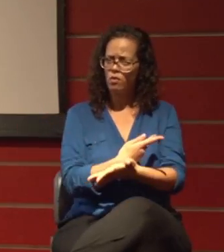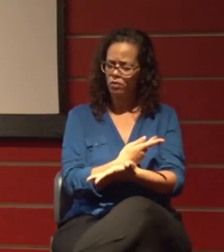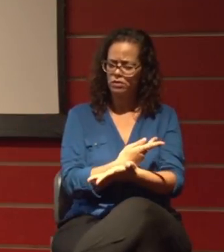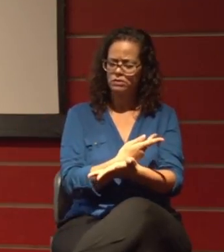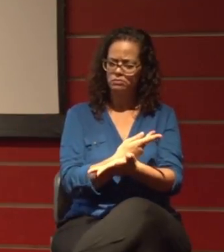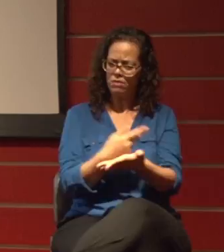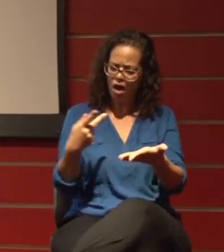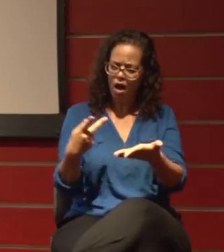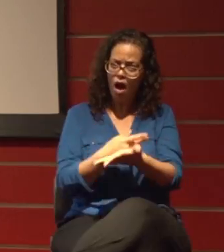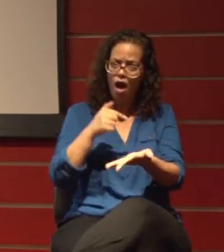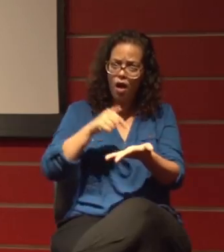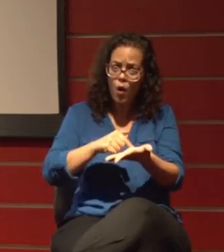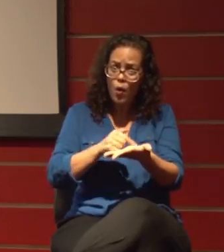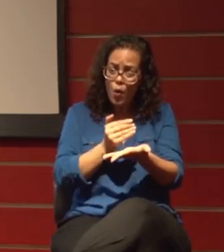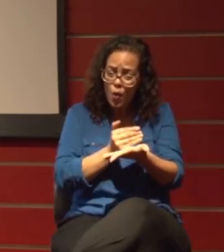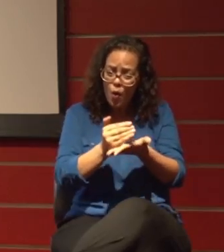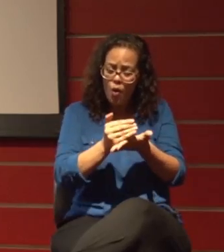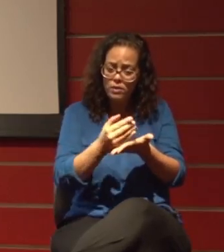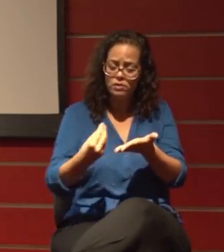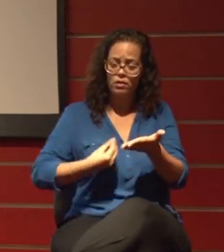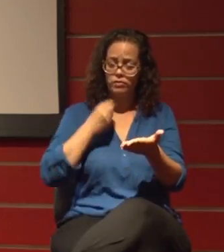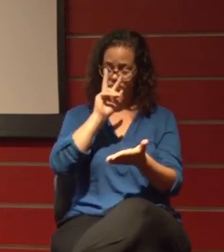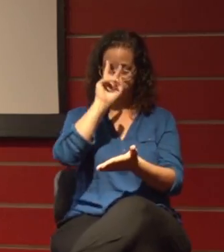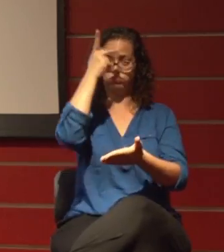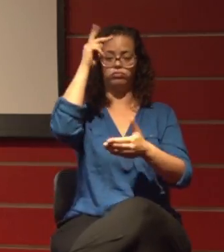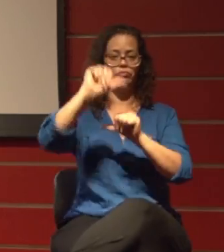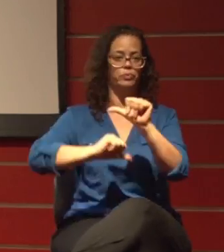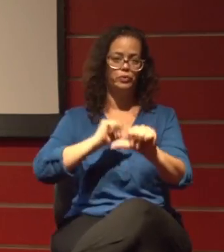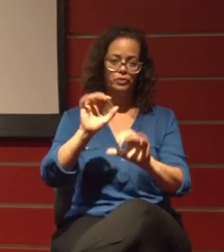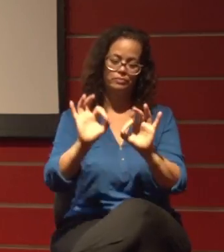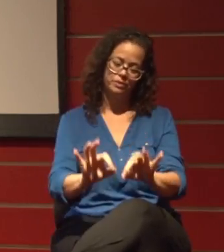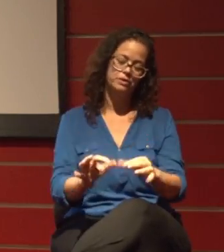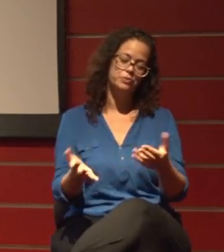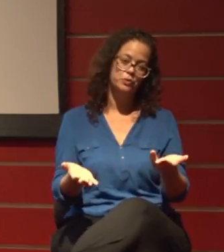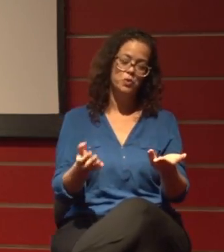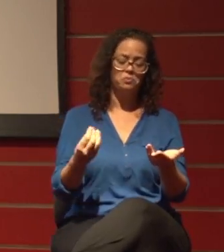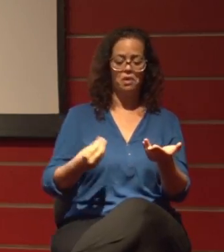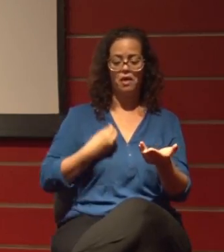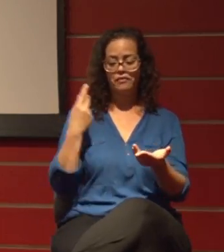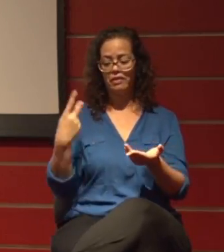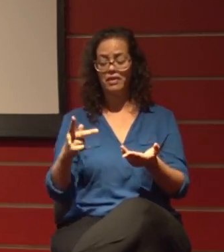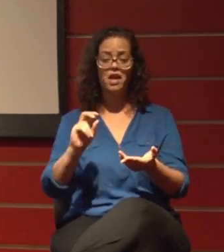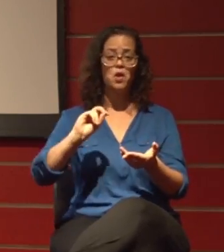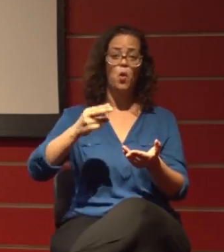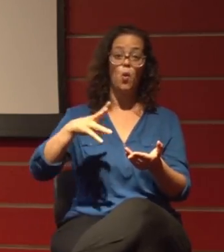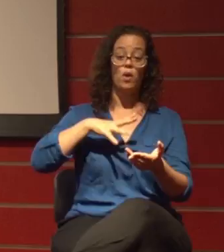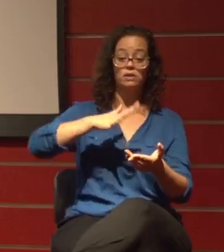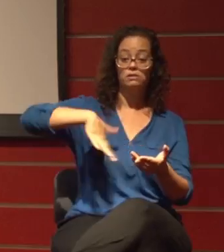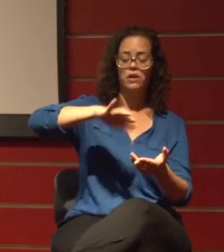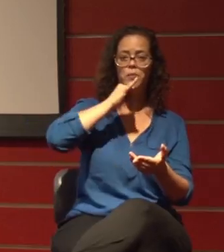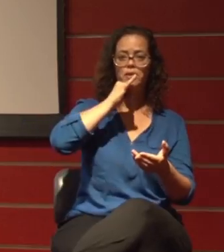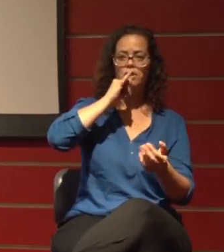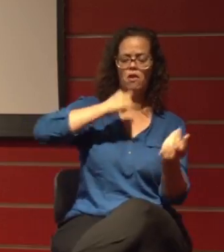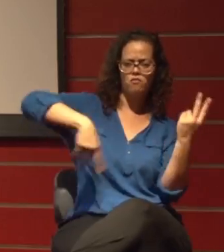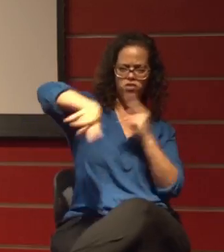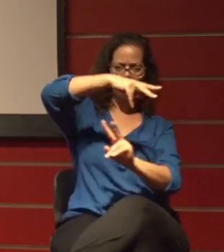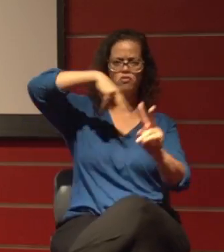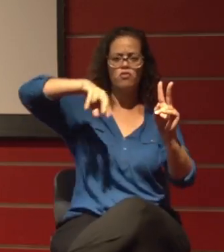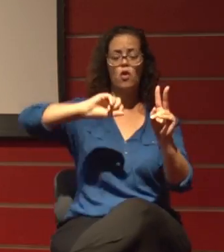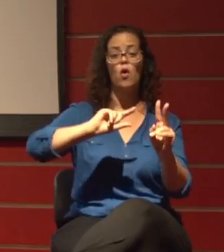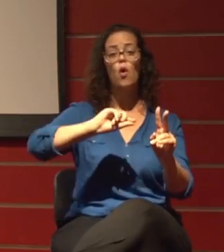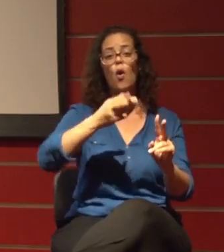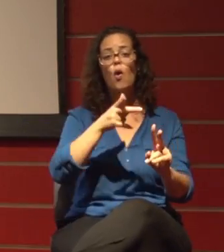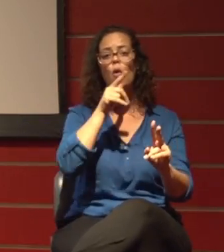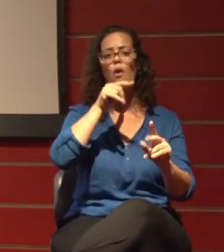partir daquele fato a vida dele vai mudar ou a vida dele ou a vida da cidade um furacão uma enchente